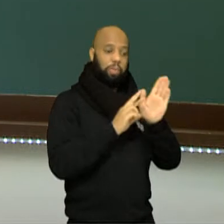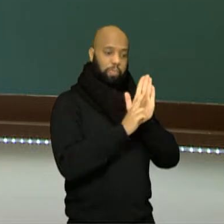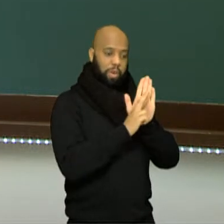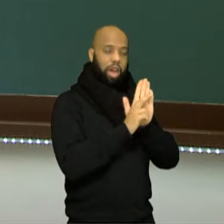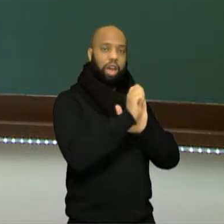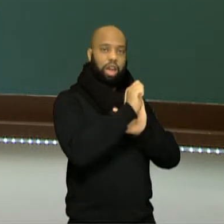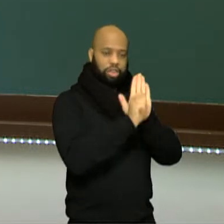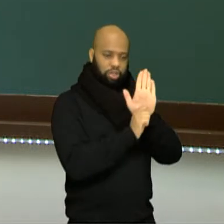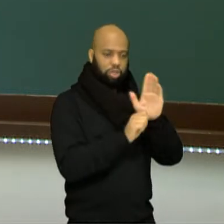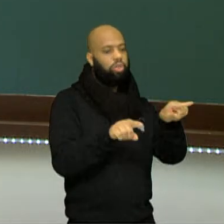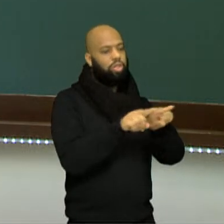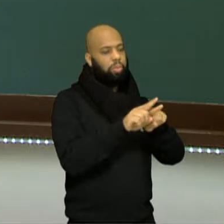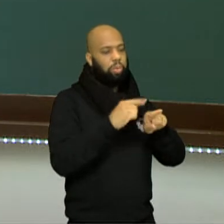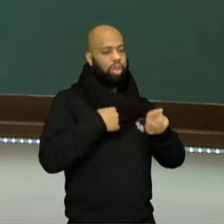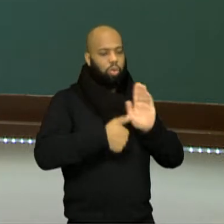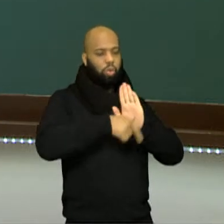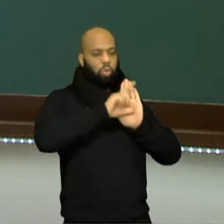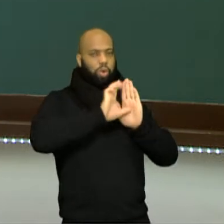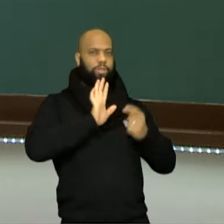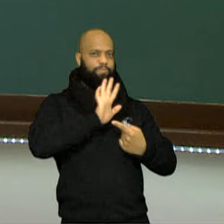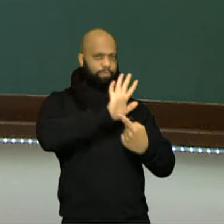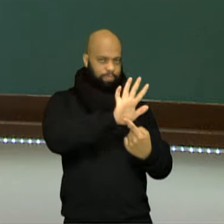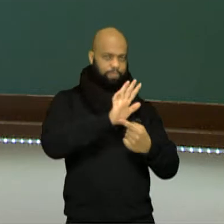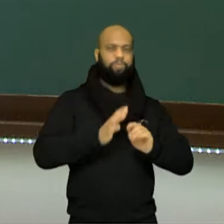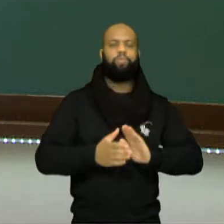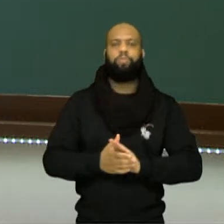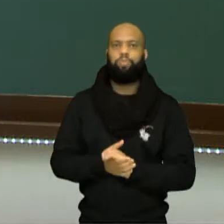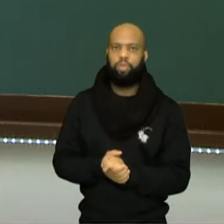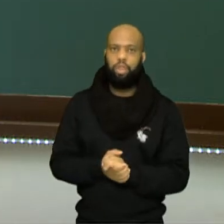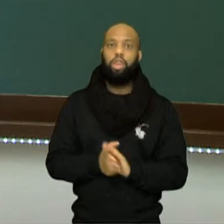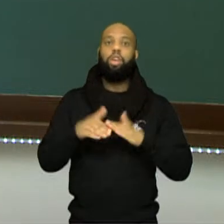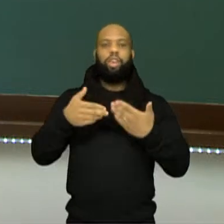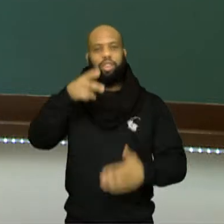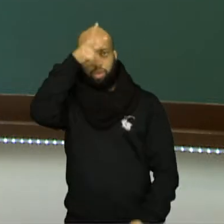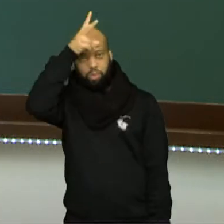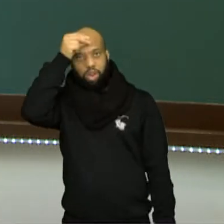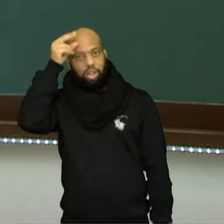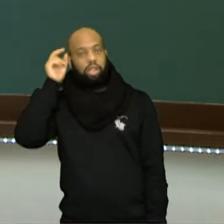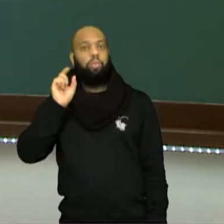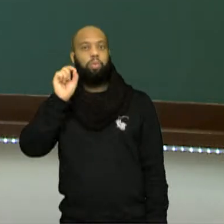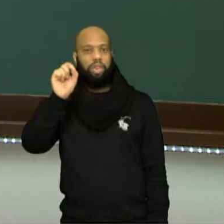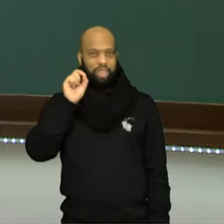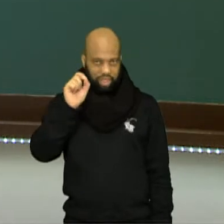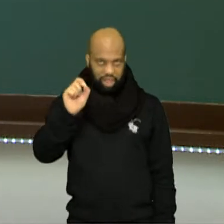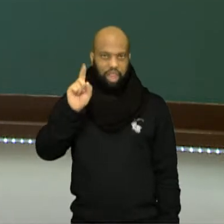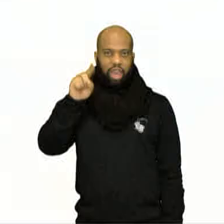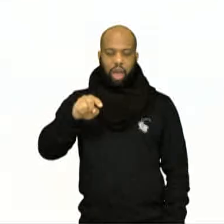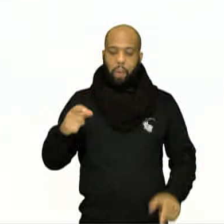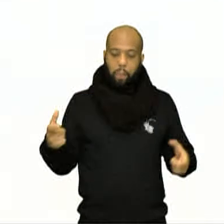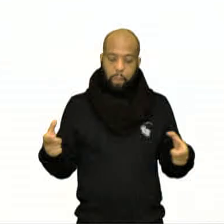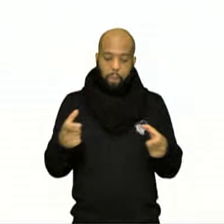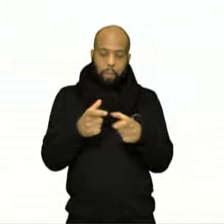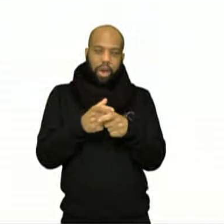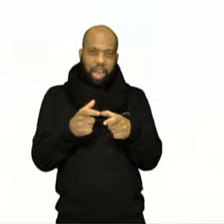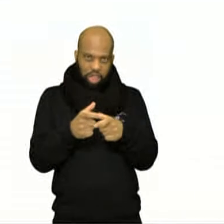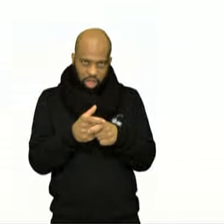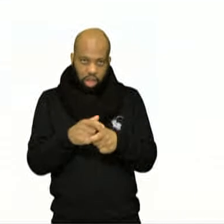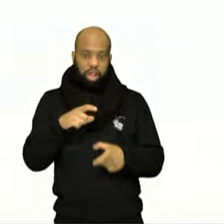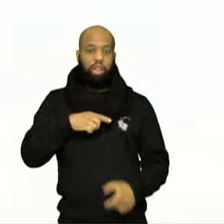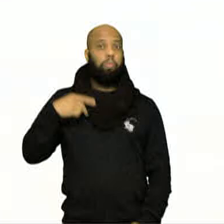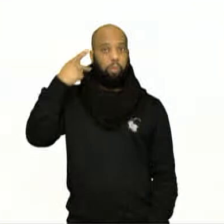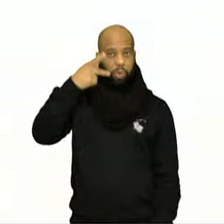artigos que eu acabei de comentar com vocês. Então, o município é a menor unidade